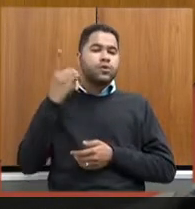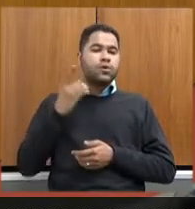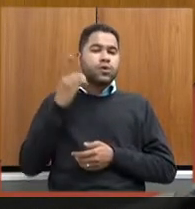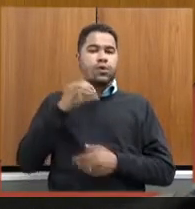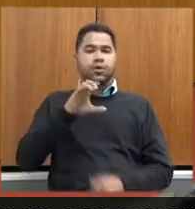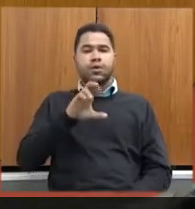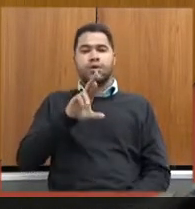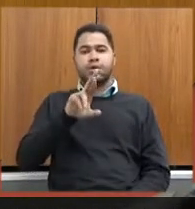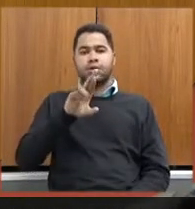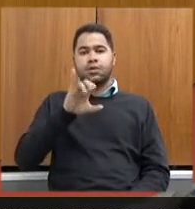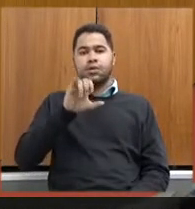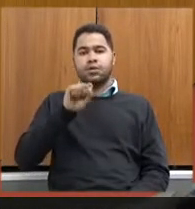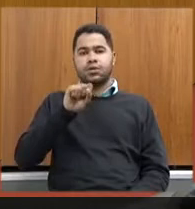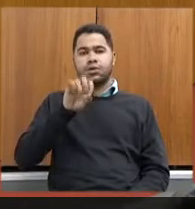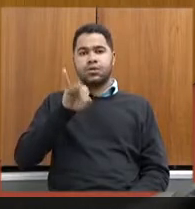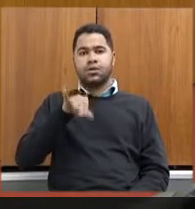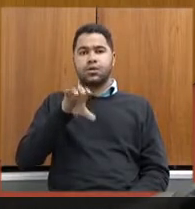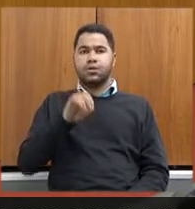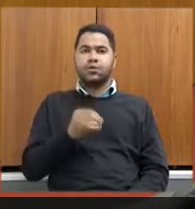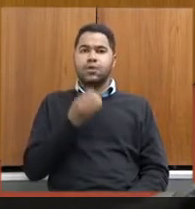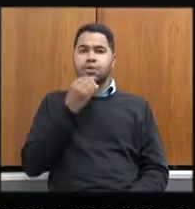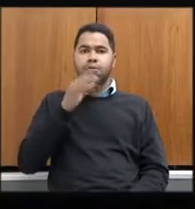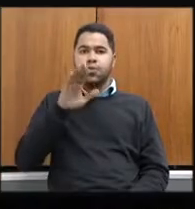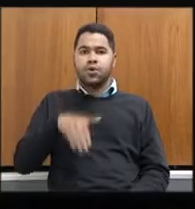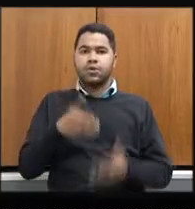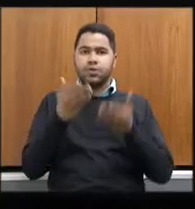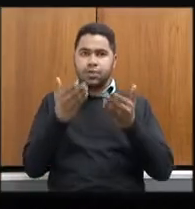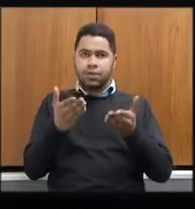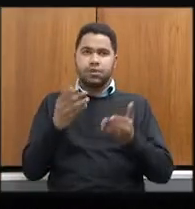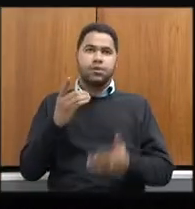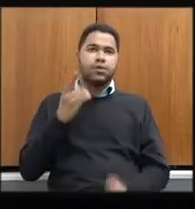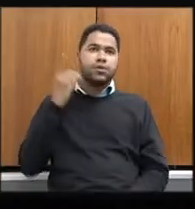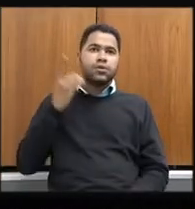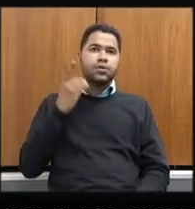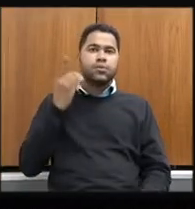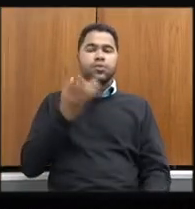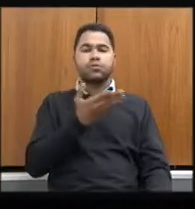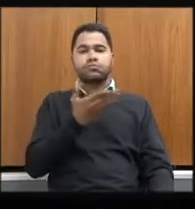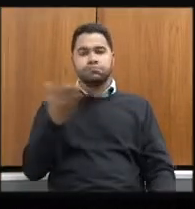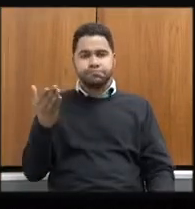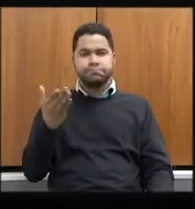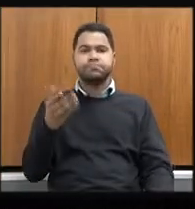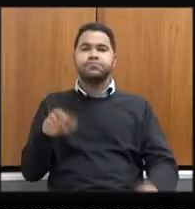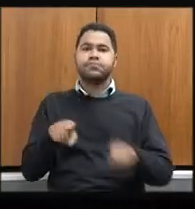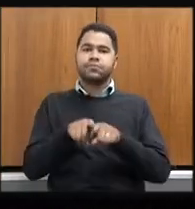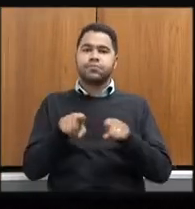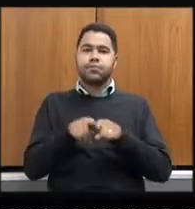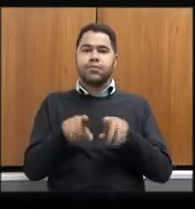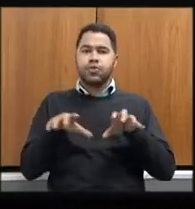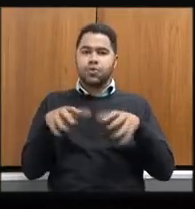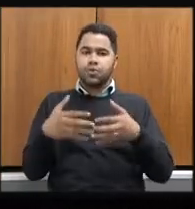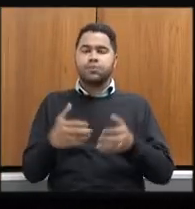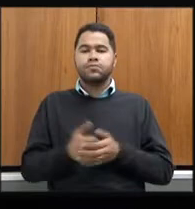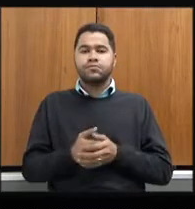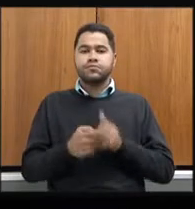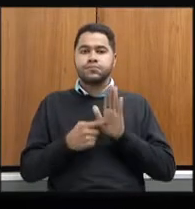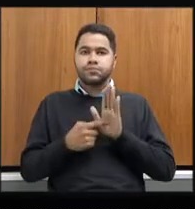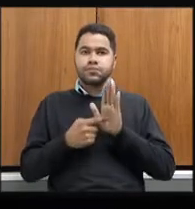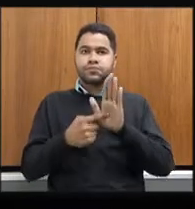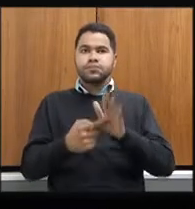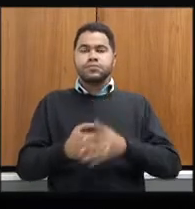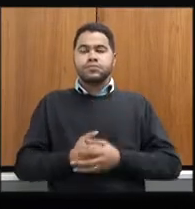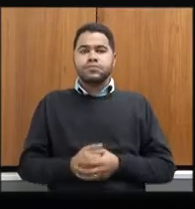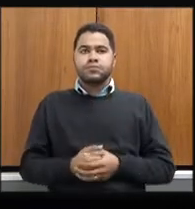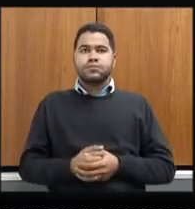Silvestre Boa tarde adaptado ligeiro Boa tarde nobres colegas da comissão apresenta Então